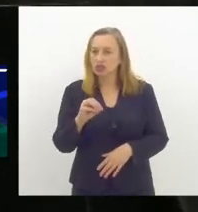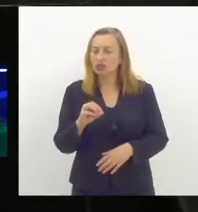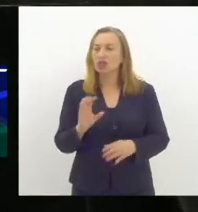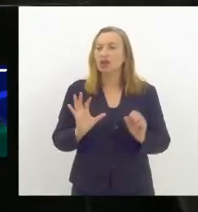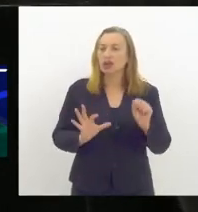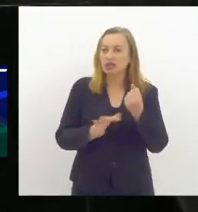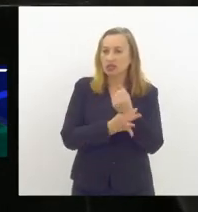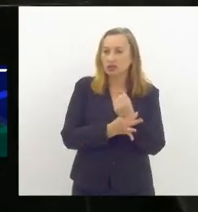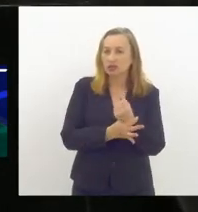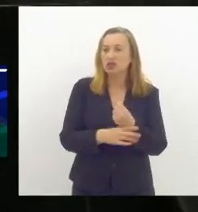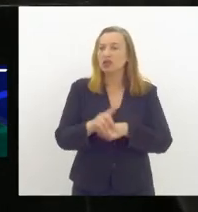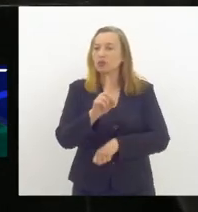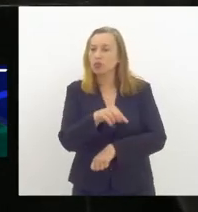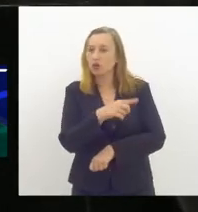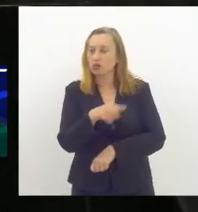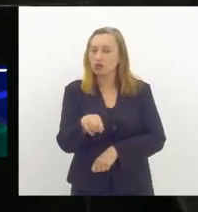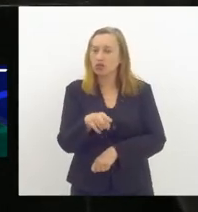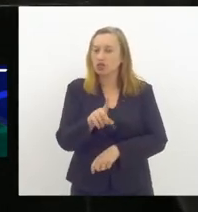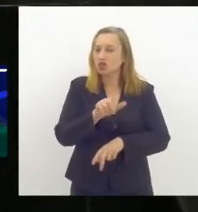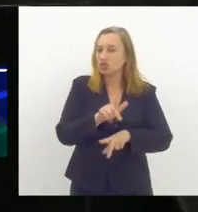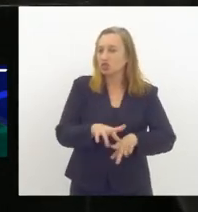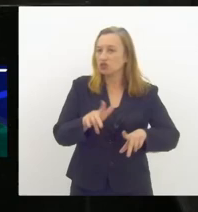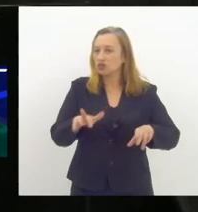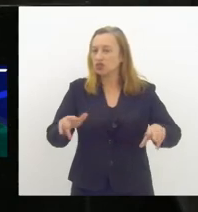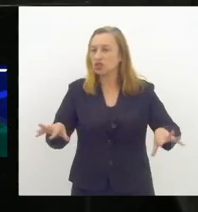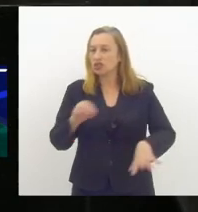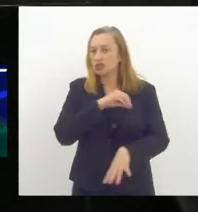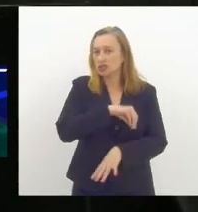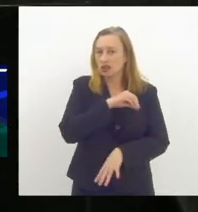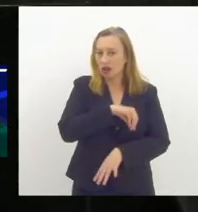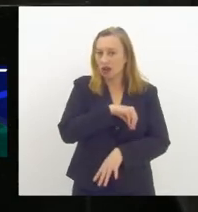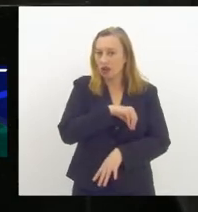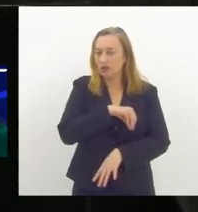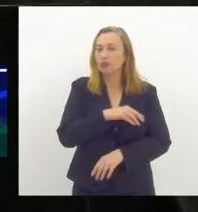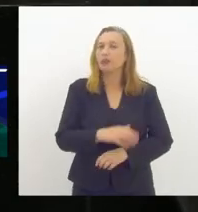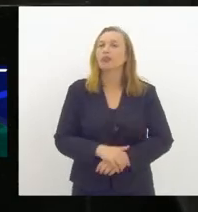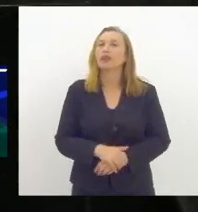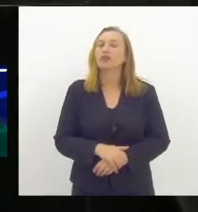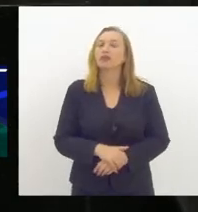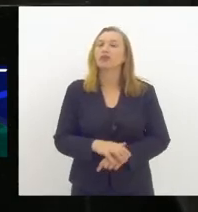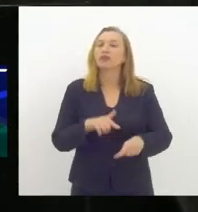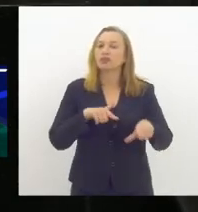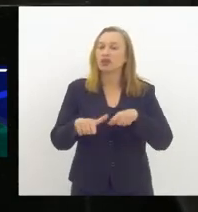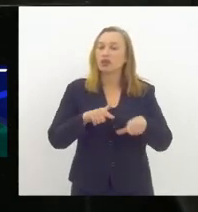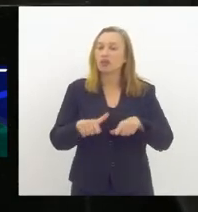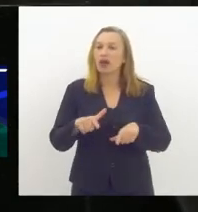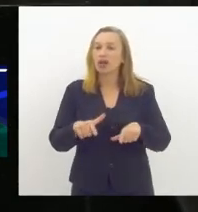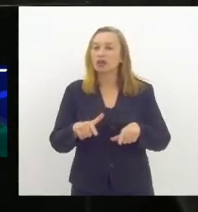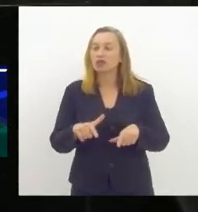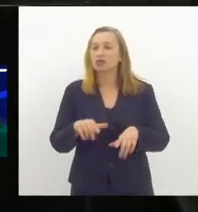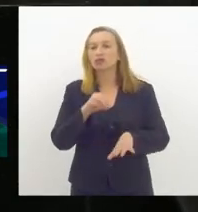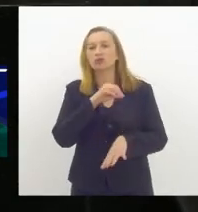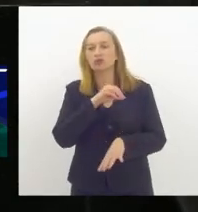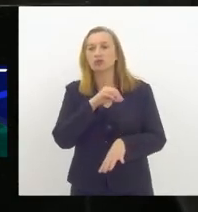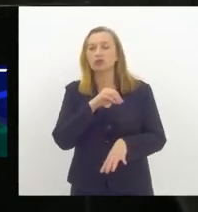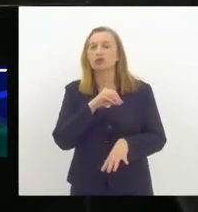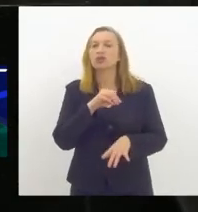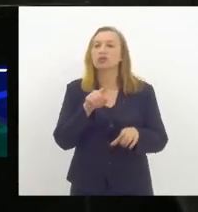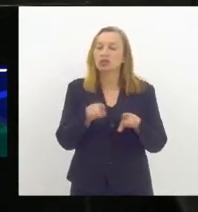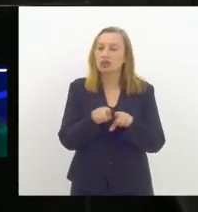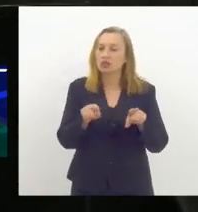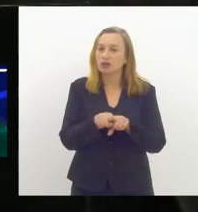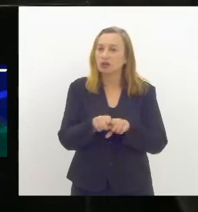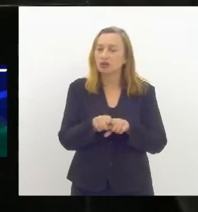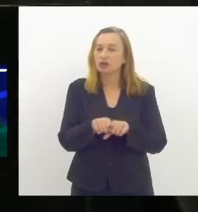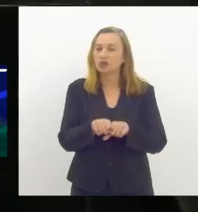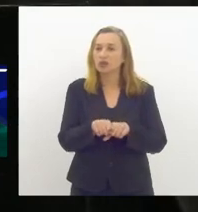assegura proibição de diferença de salários de exercício de funções e de critérios